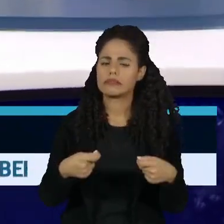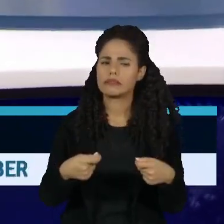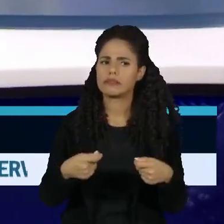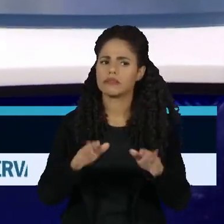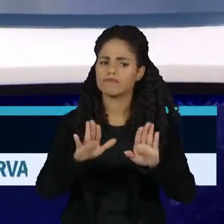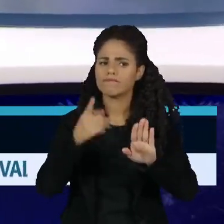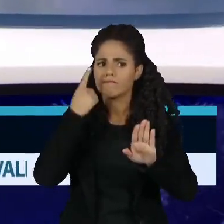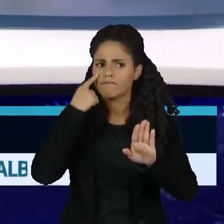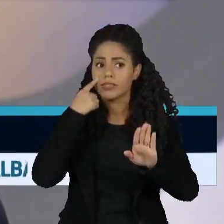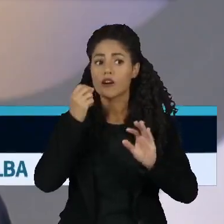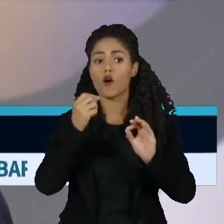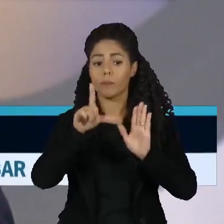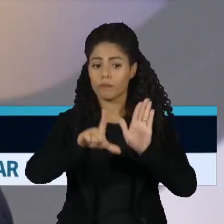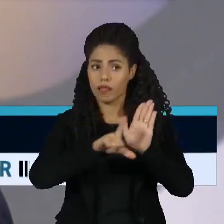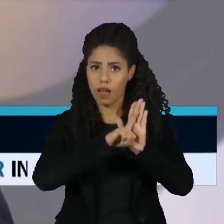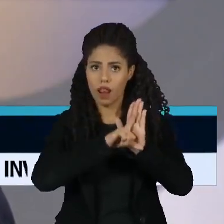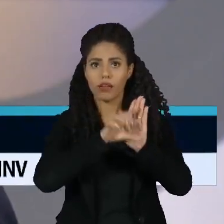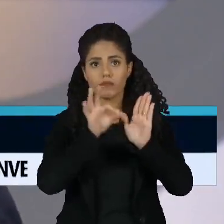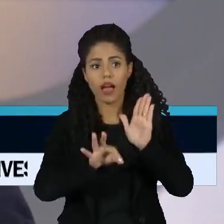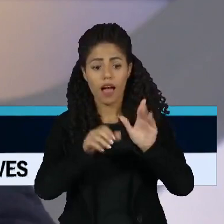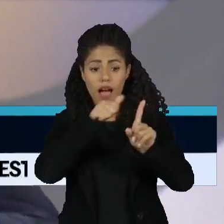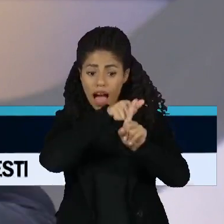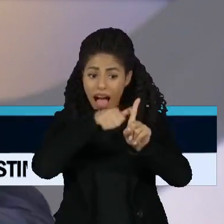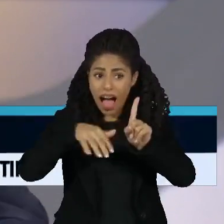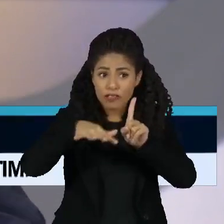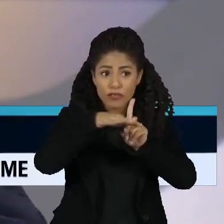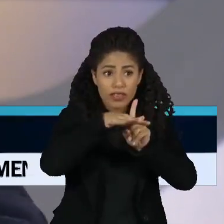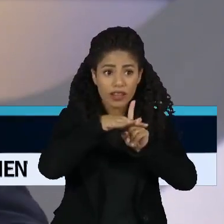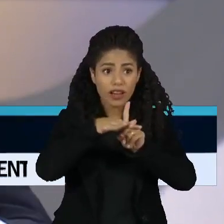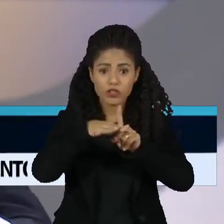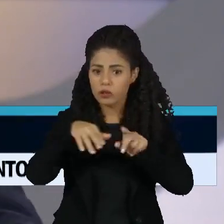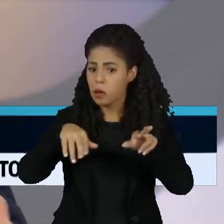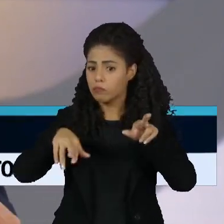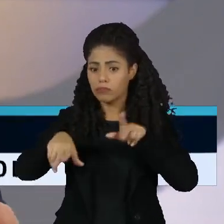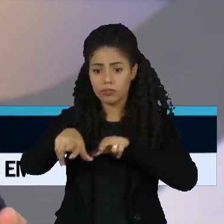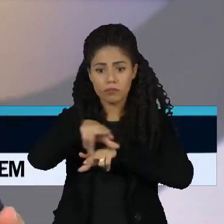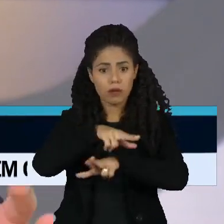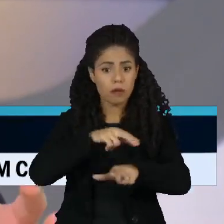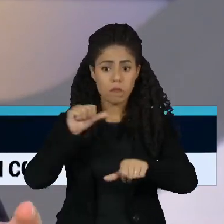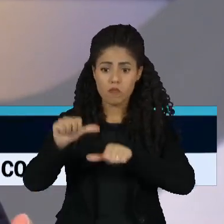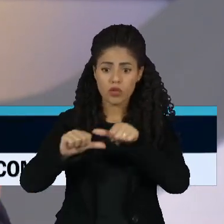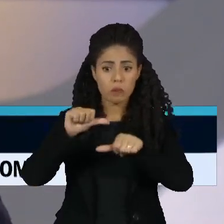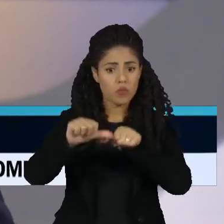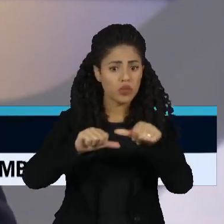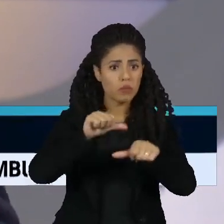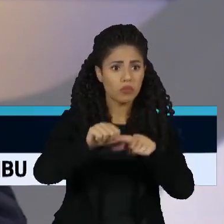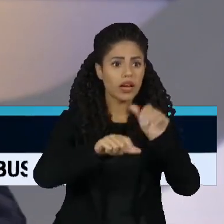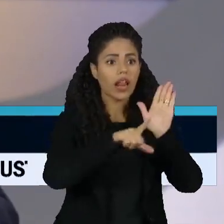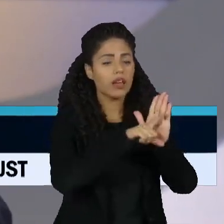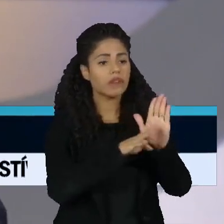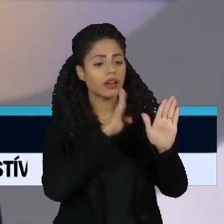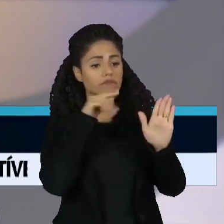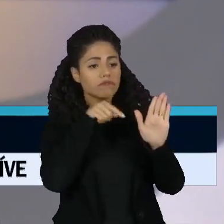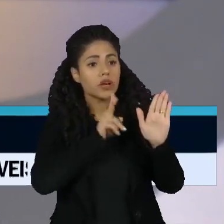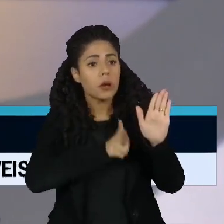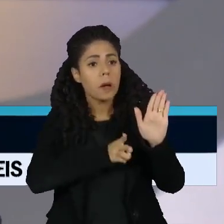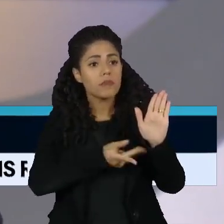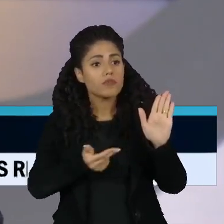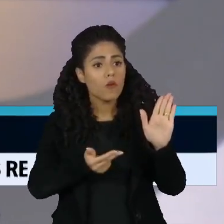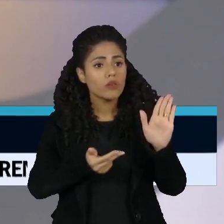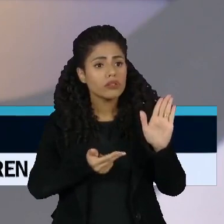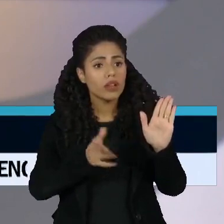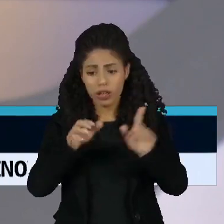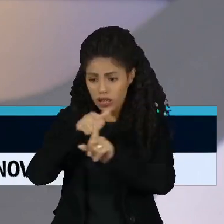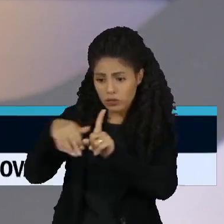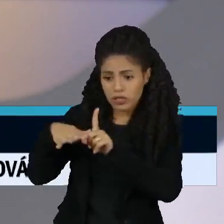a lei é estática, a sociedade é dinâmica e, antes de qualquer mudança de lei, vem o entendimento jurisprudencial,